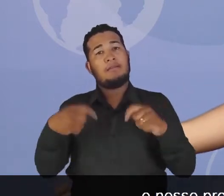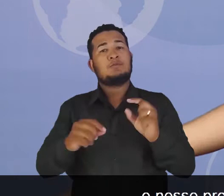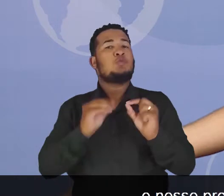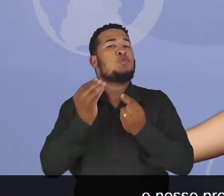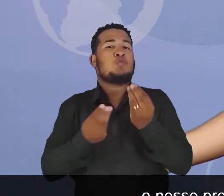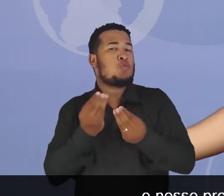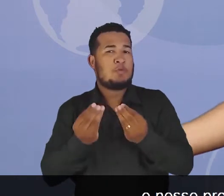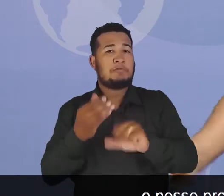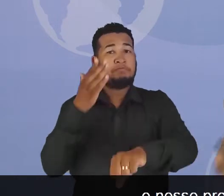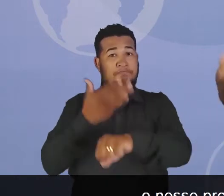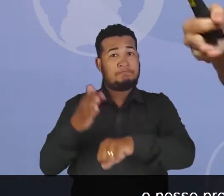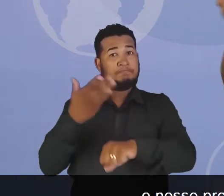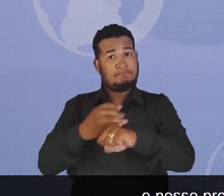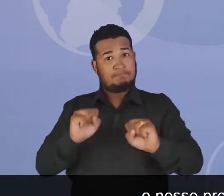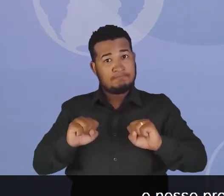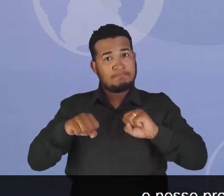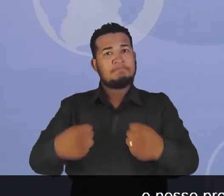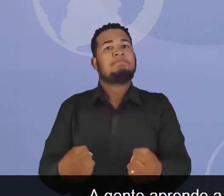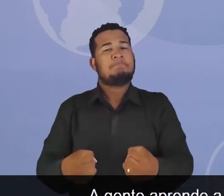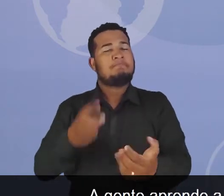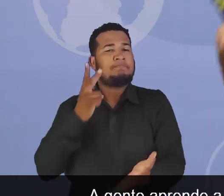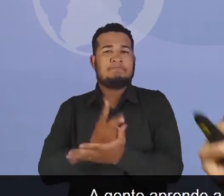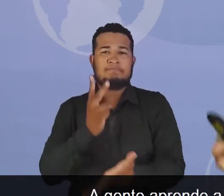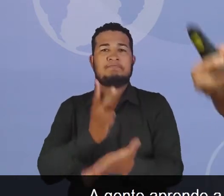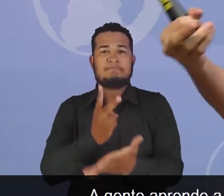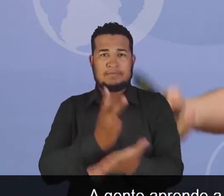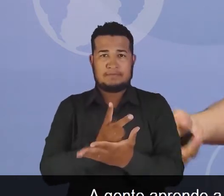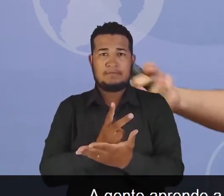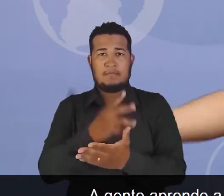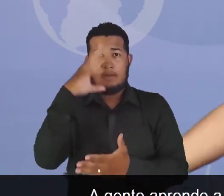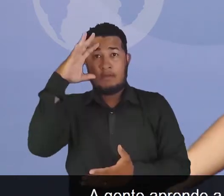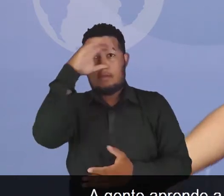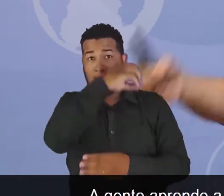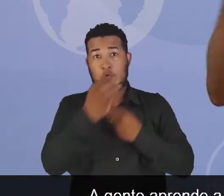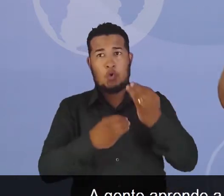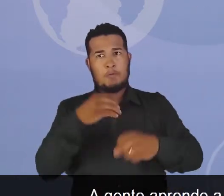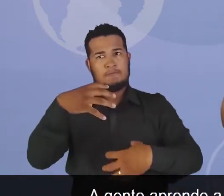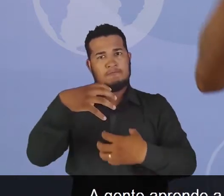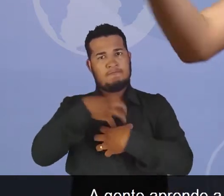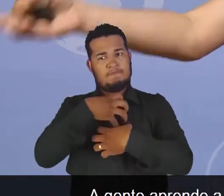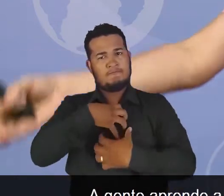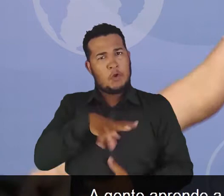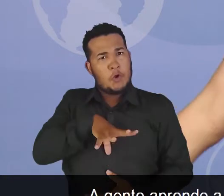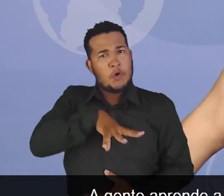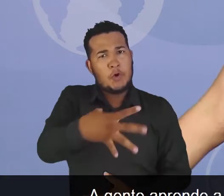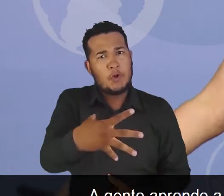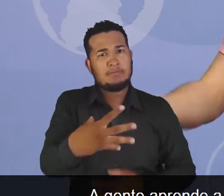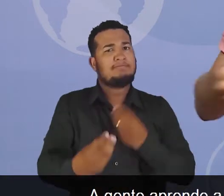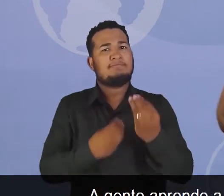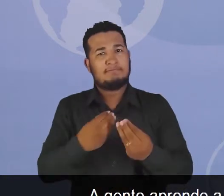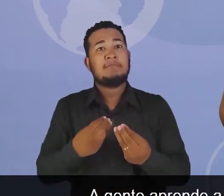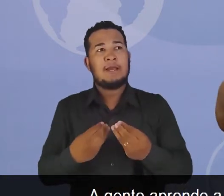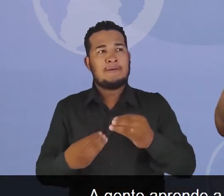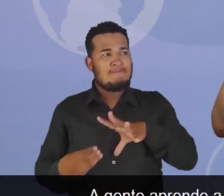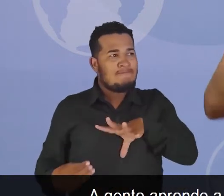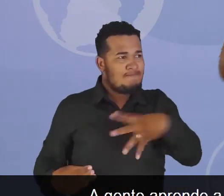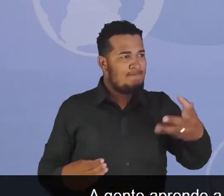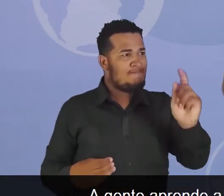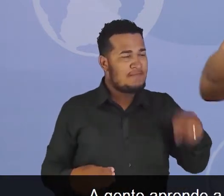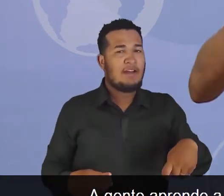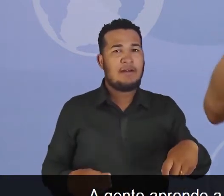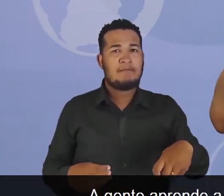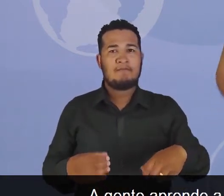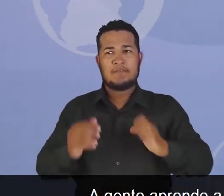praticar a ação virtuosa o tempo inteiro. A gente aprende a ser corajoso sendo corajoso. A gente aprende a